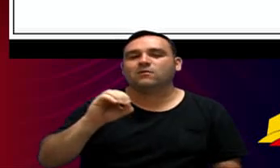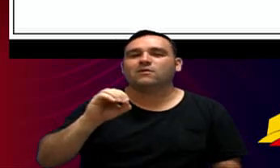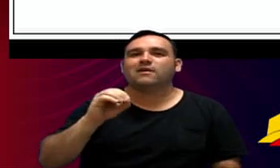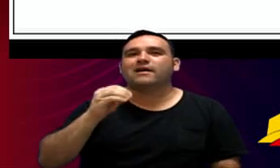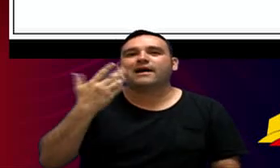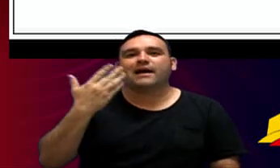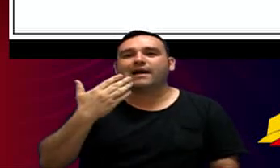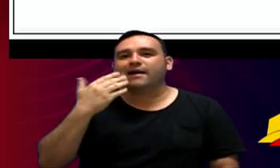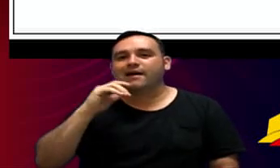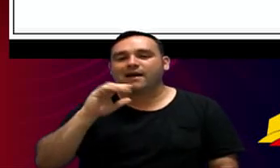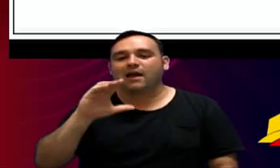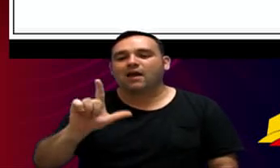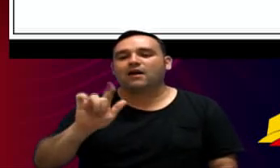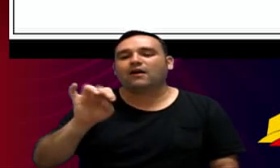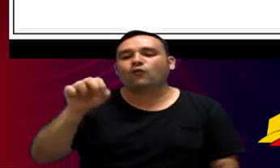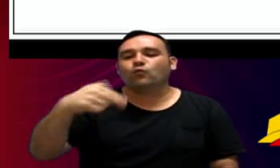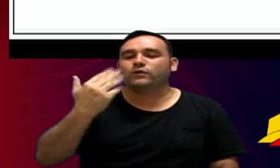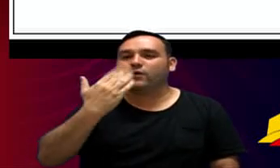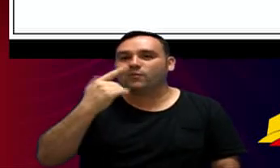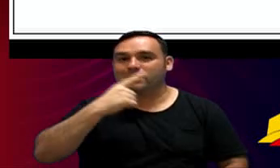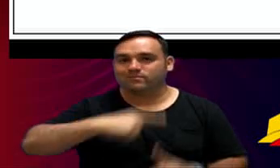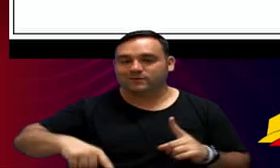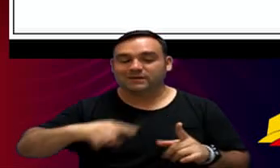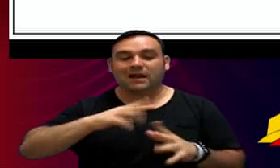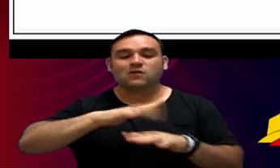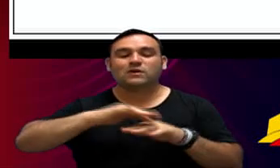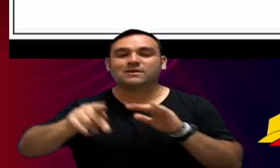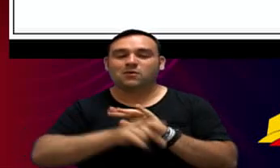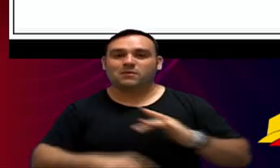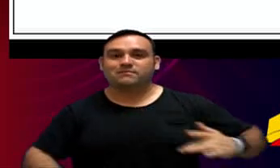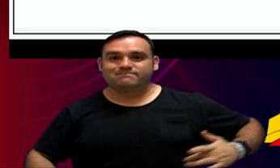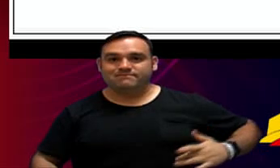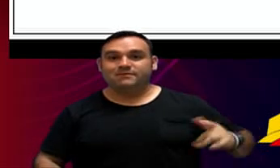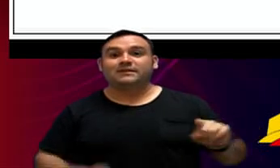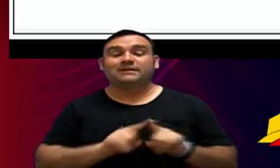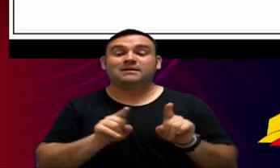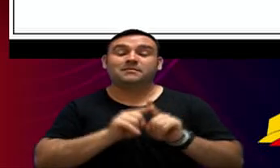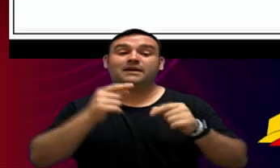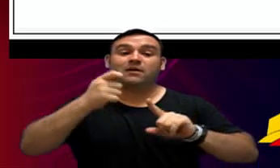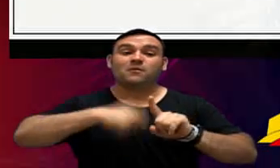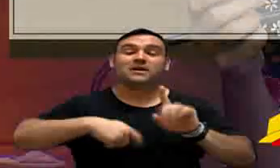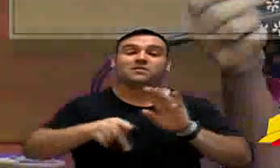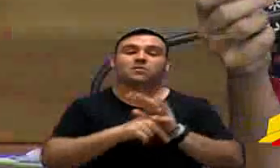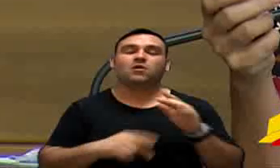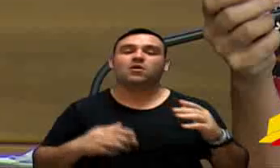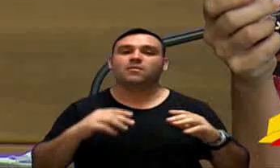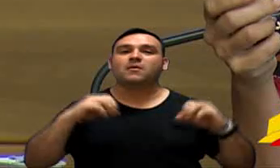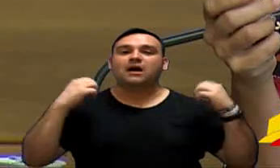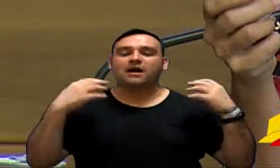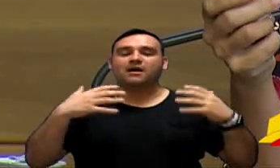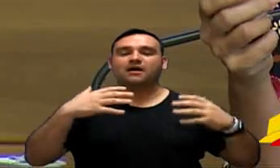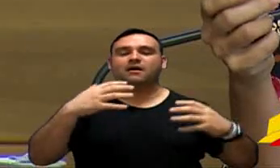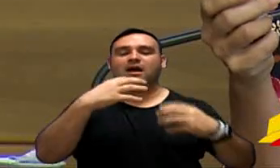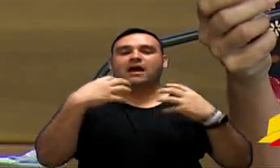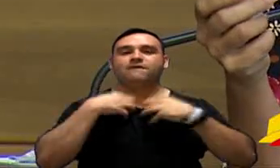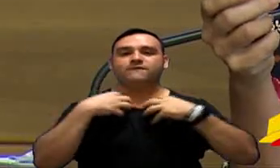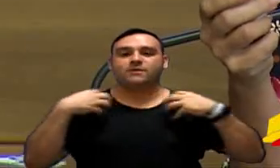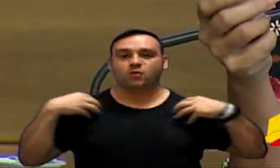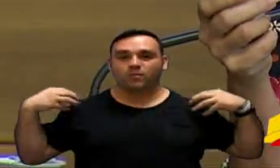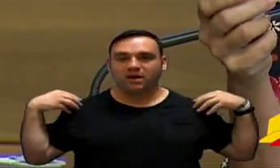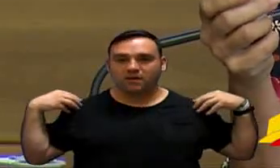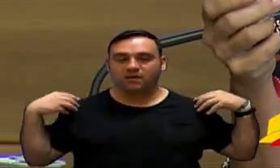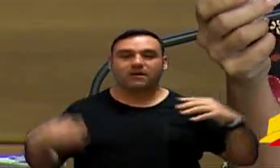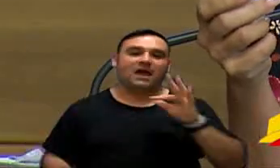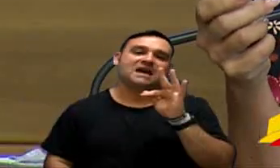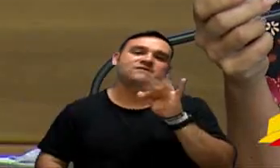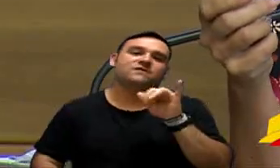Péricles, estamos divulgando isso. Estamos também no mês em que se fala de fibromialgia, parceria com o vereador Dylan,